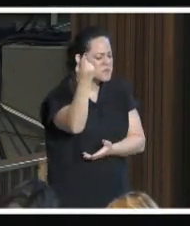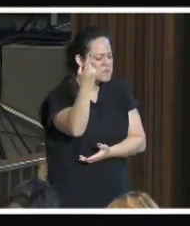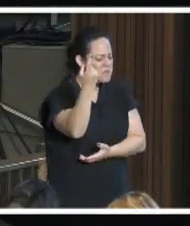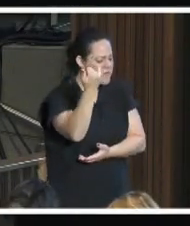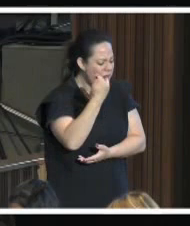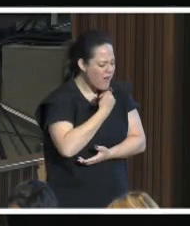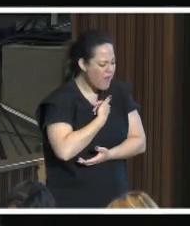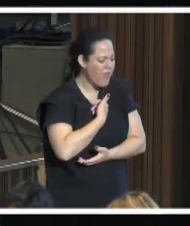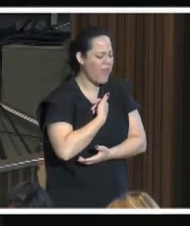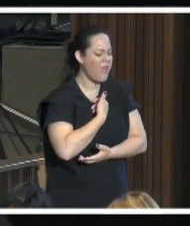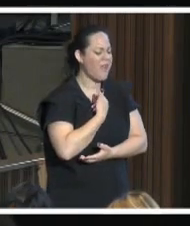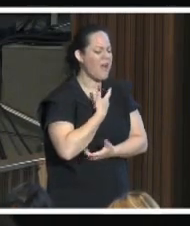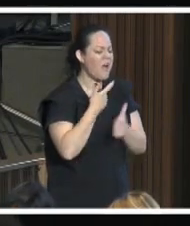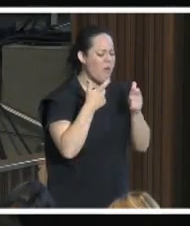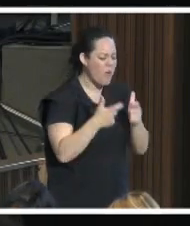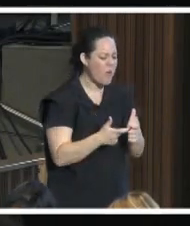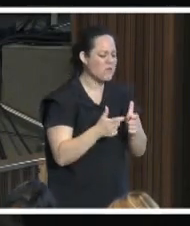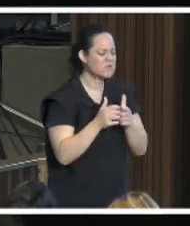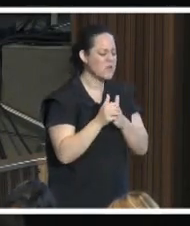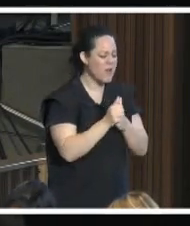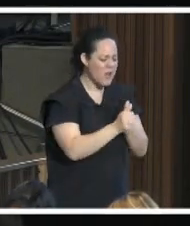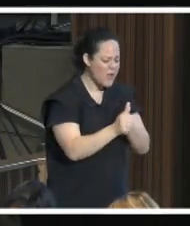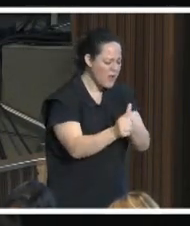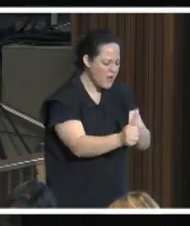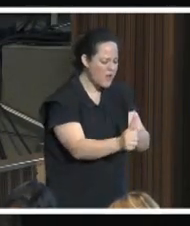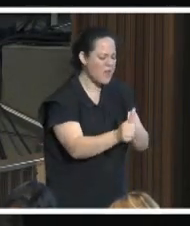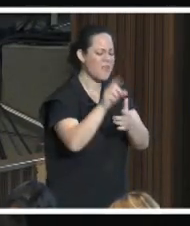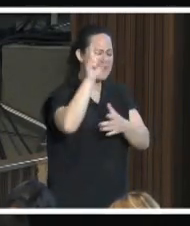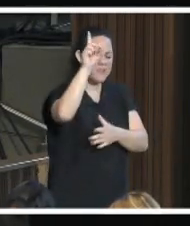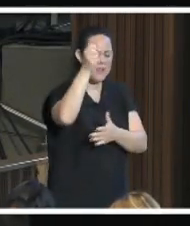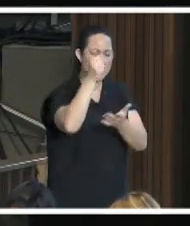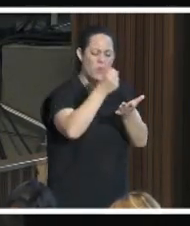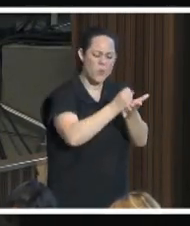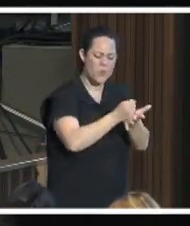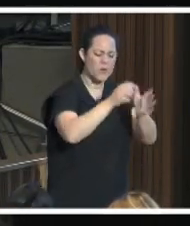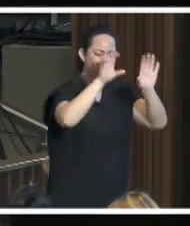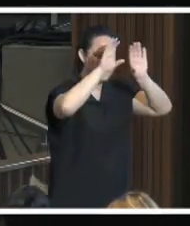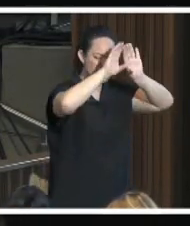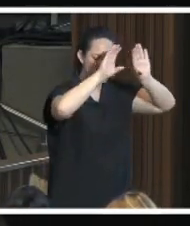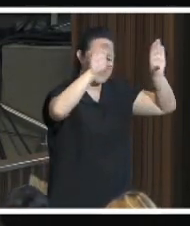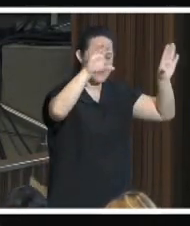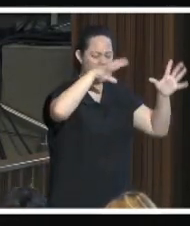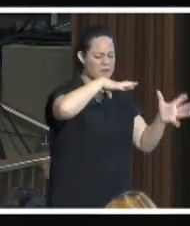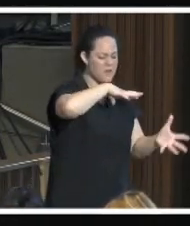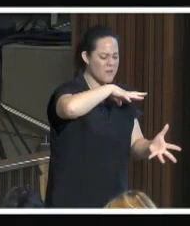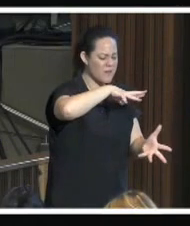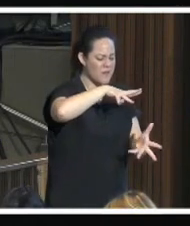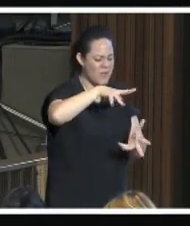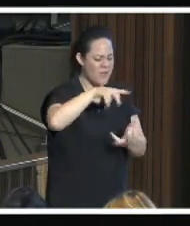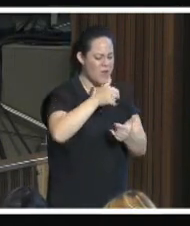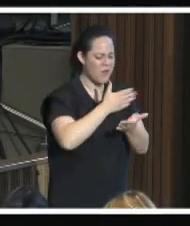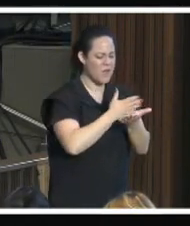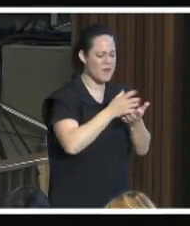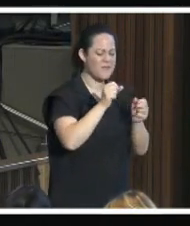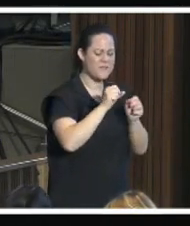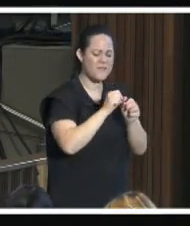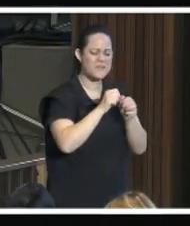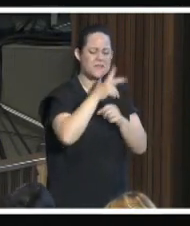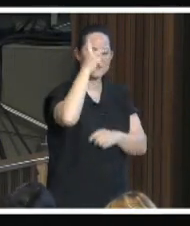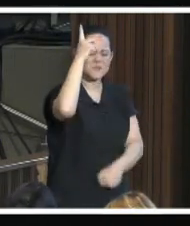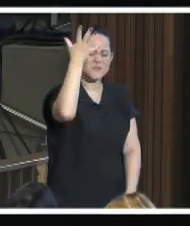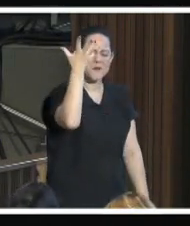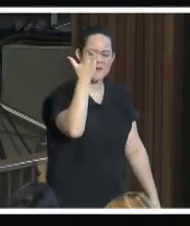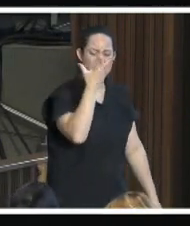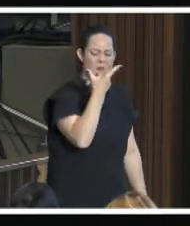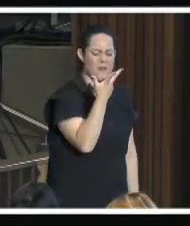Pai, Tu que estás no controle dos céus e da terra, começa a operar os teus sinais e maravilhas na vida desses